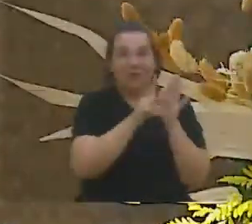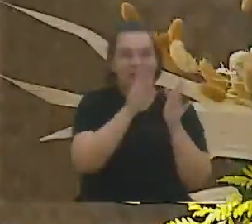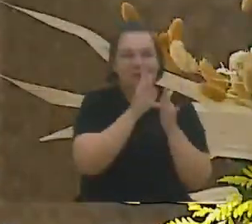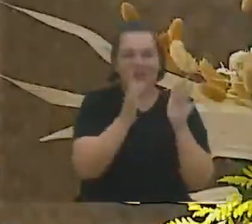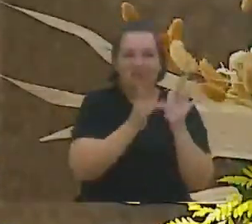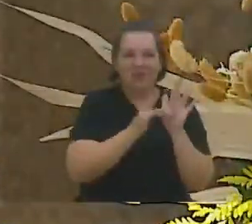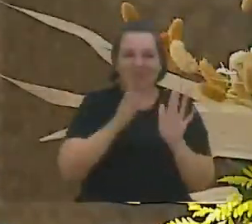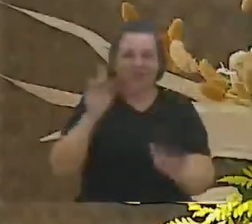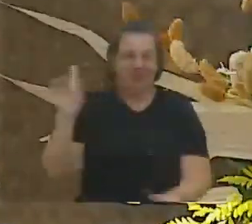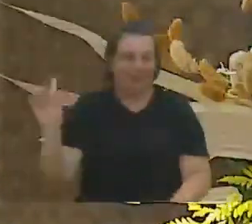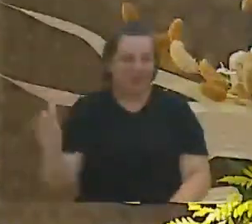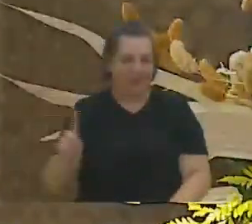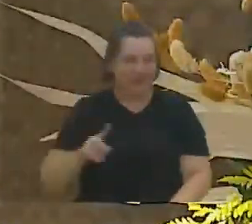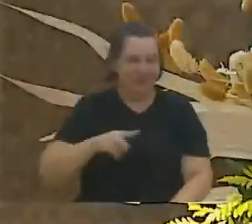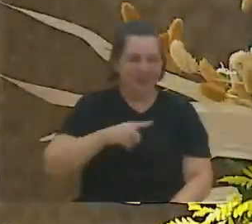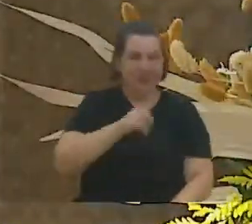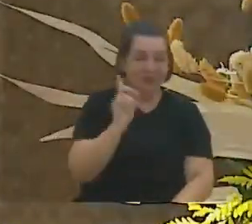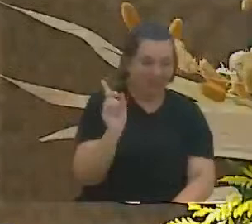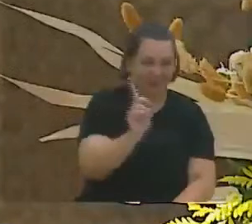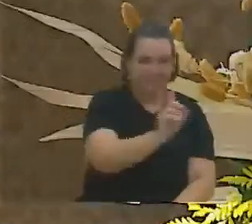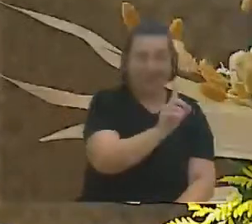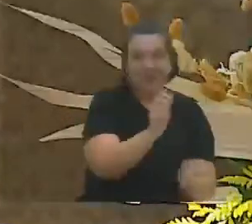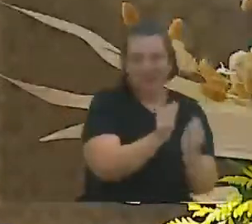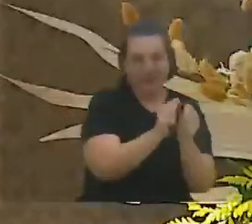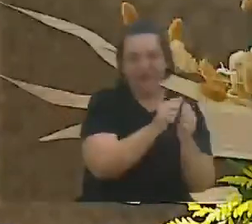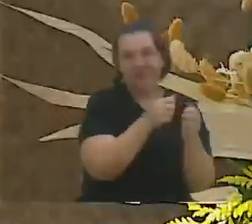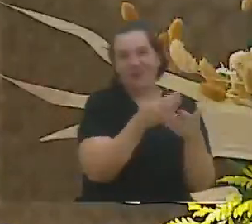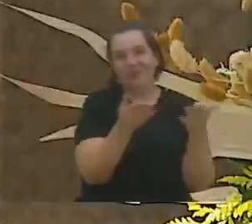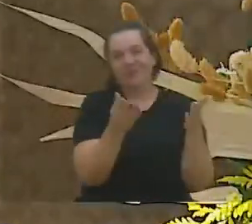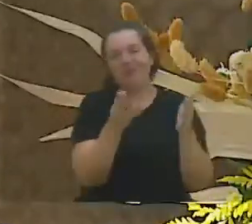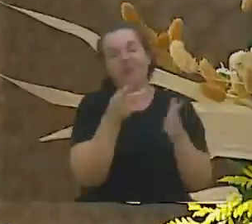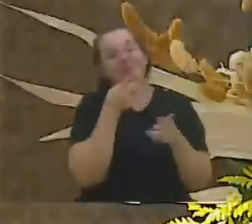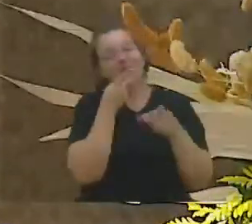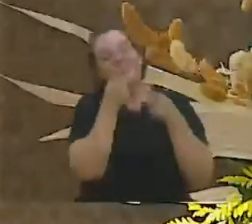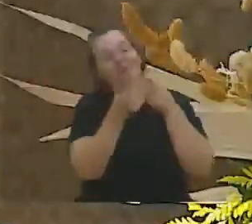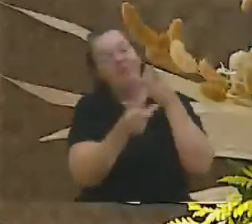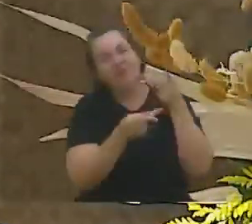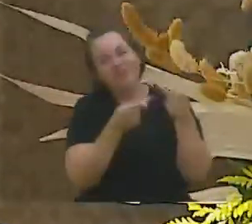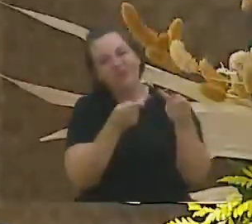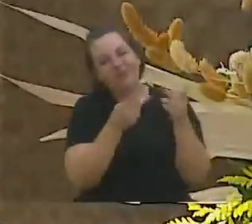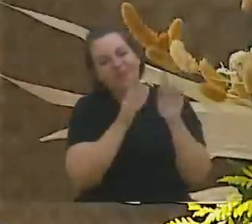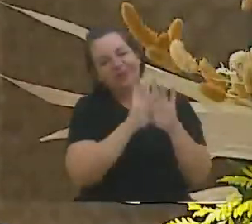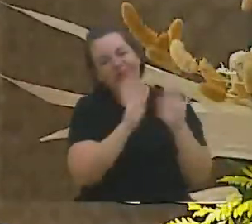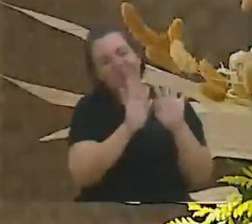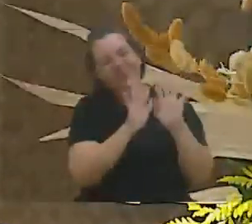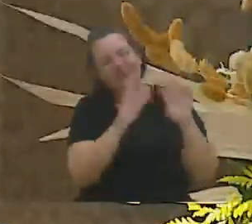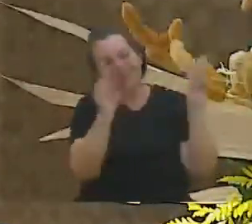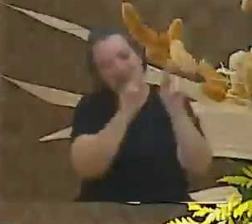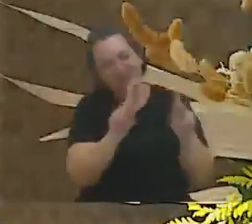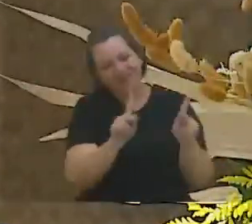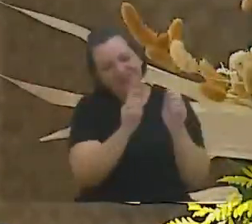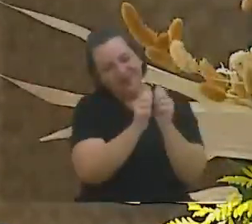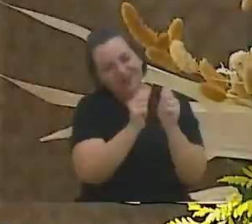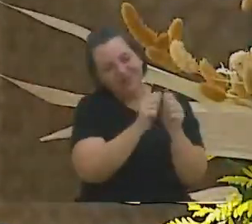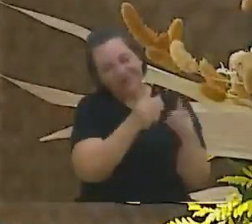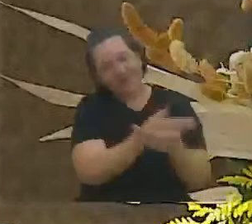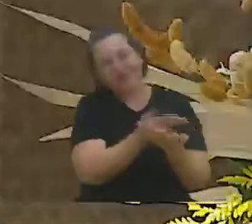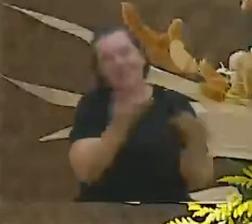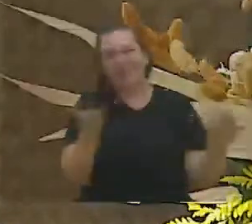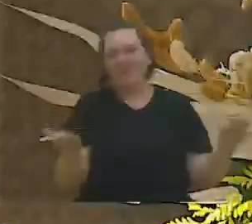Jesus apareceu no meio deles e disse: a paz